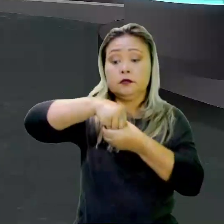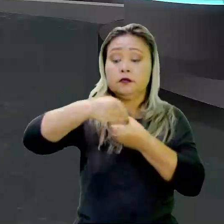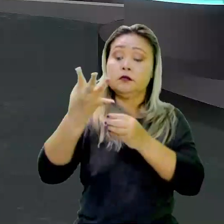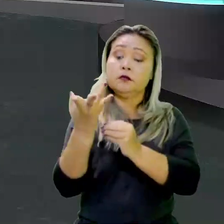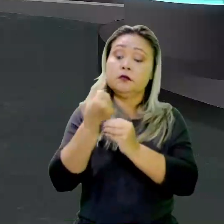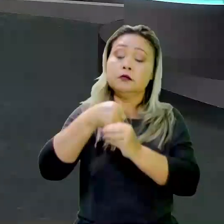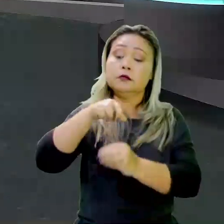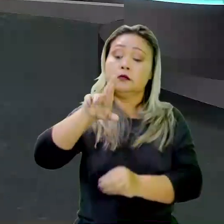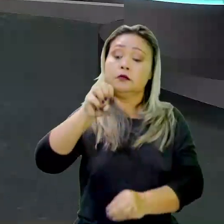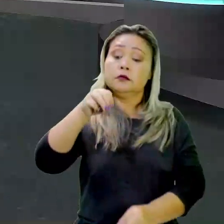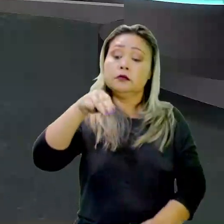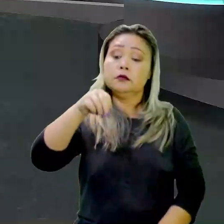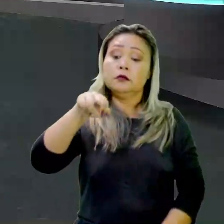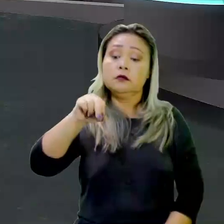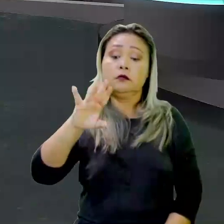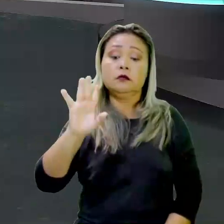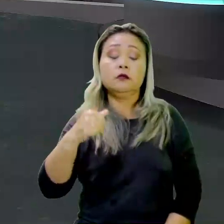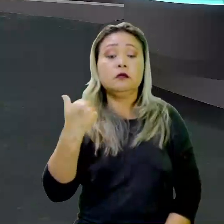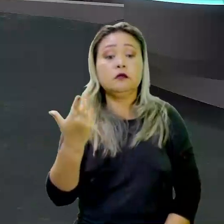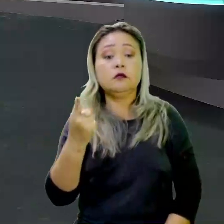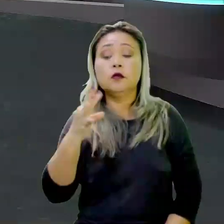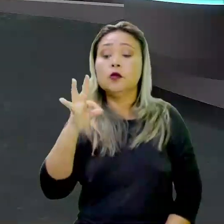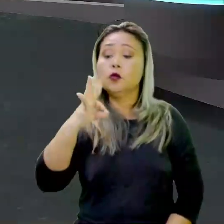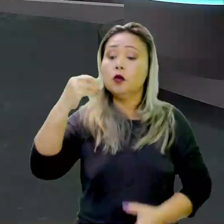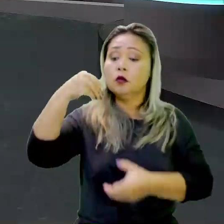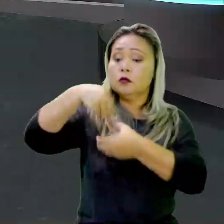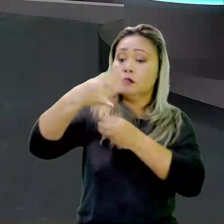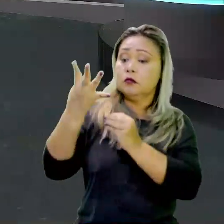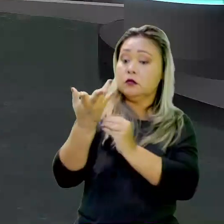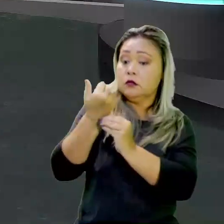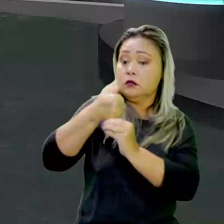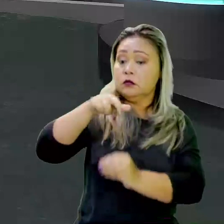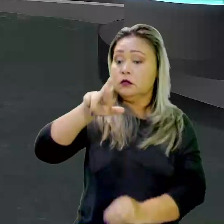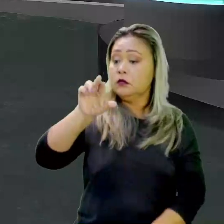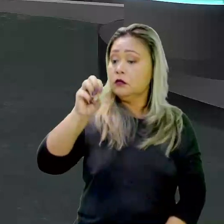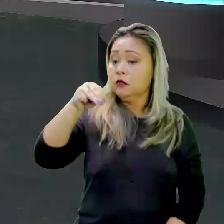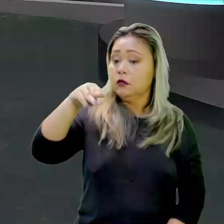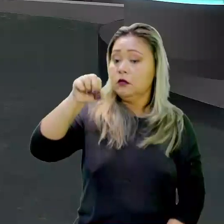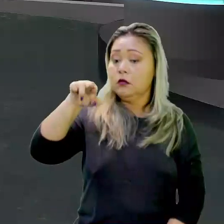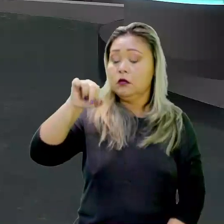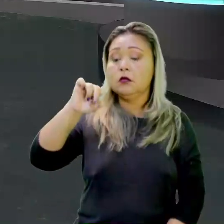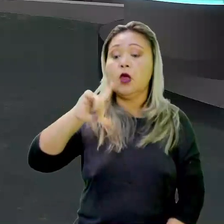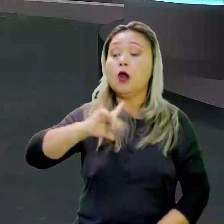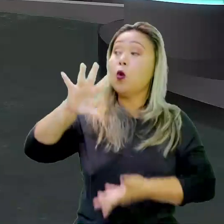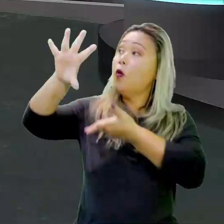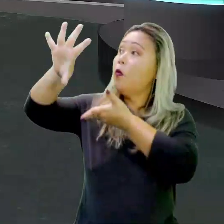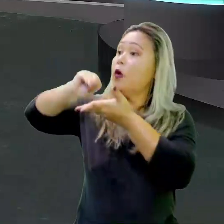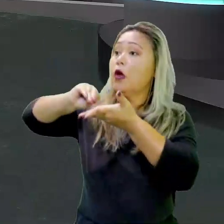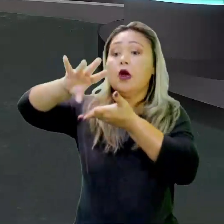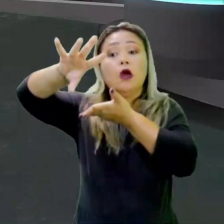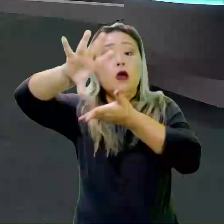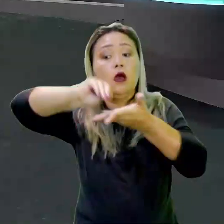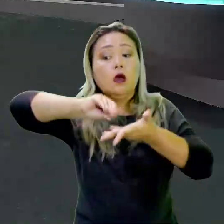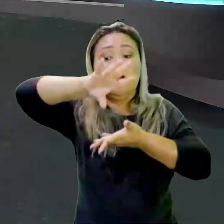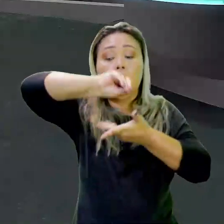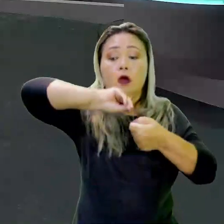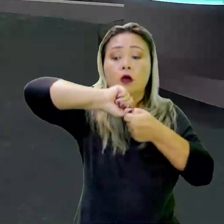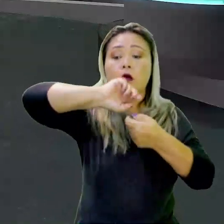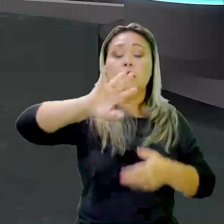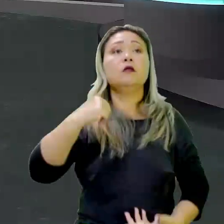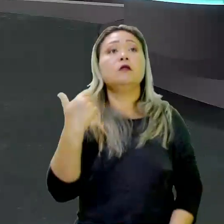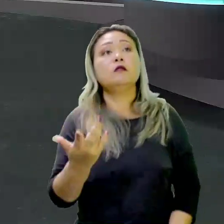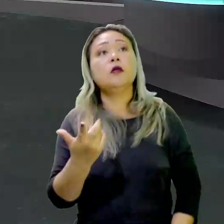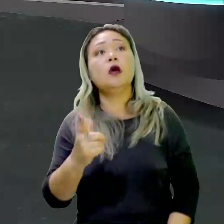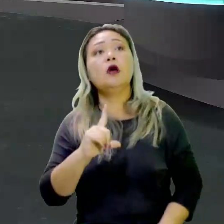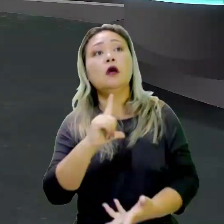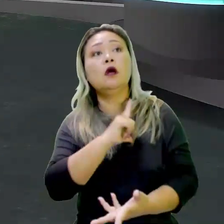Verdade. Tudo que nós temos sobre a arte romana, eles copiaram dos gregos, professor. Então,